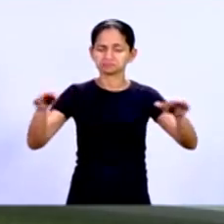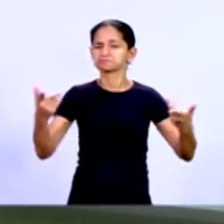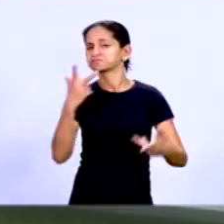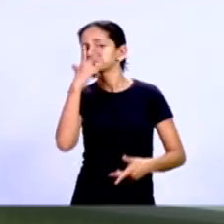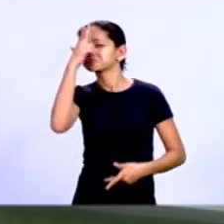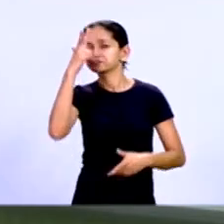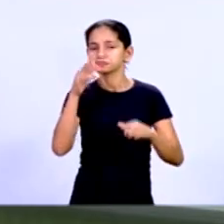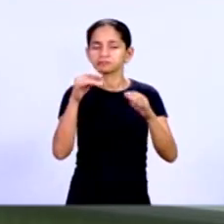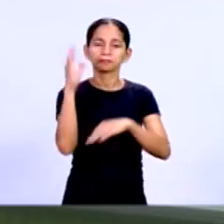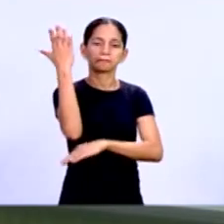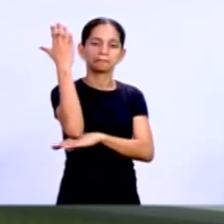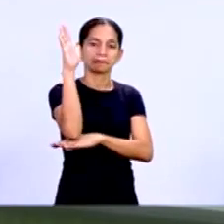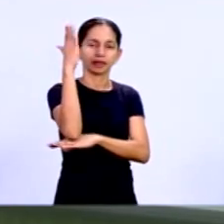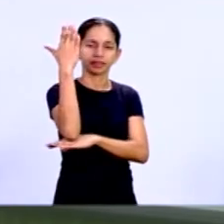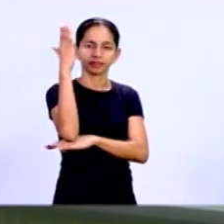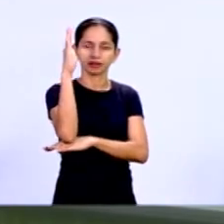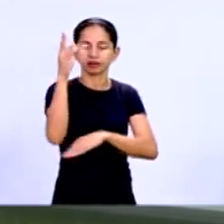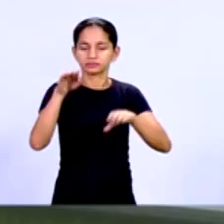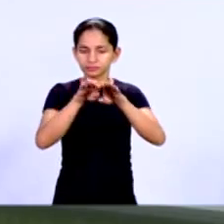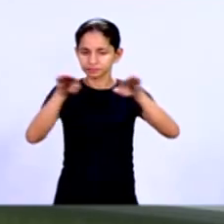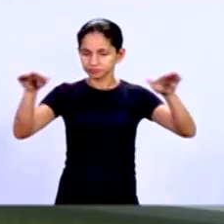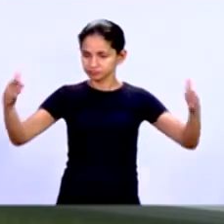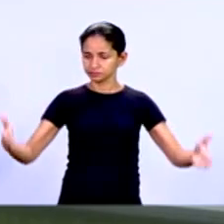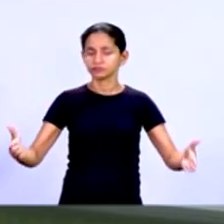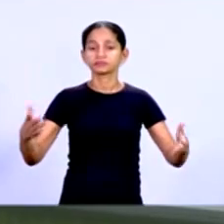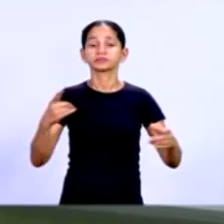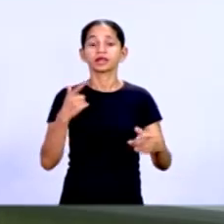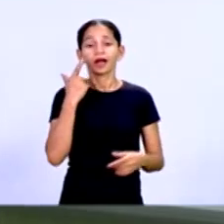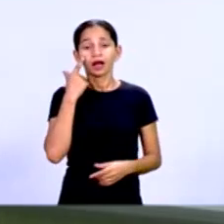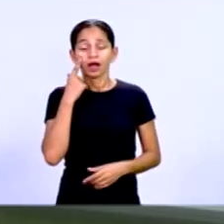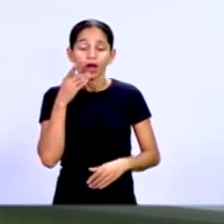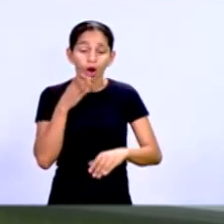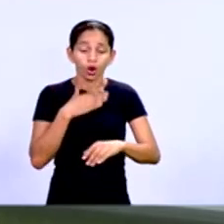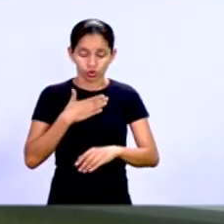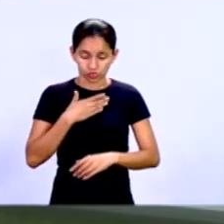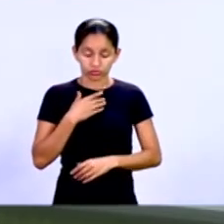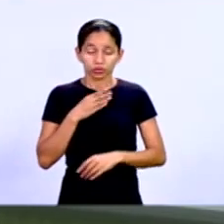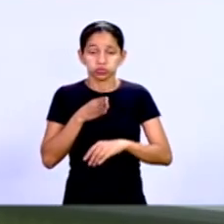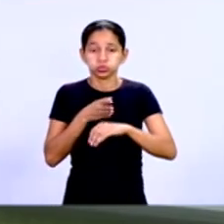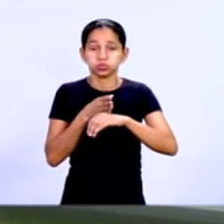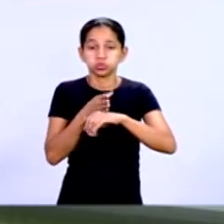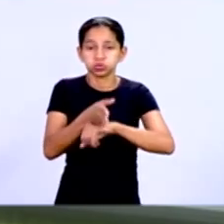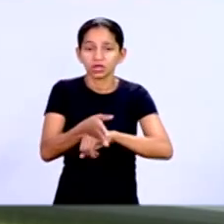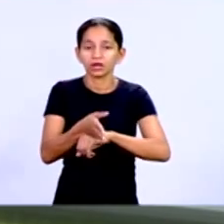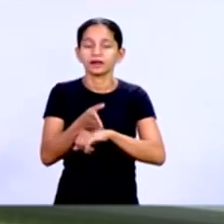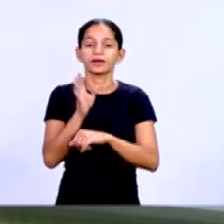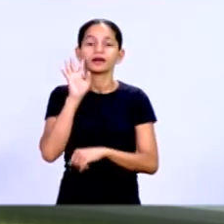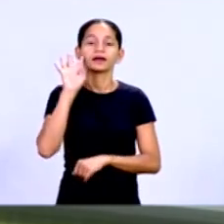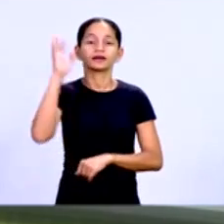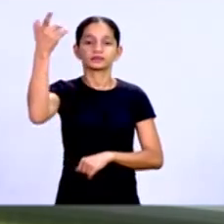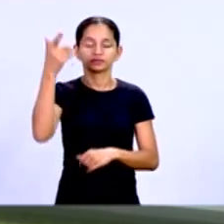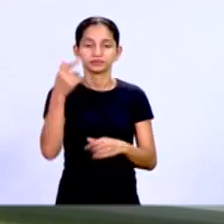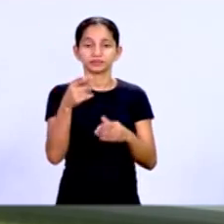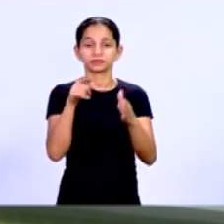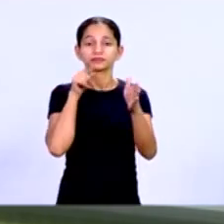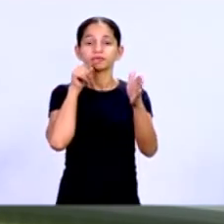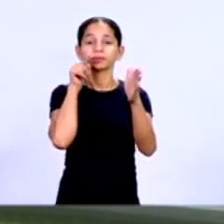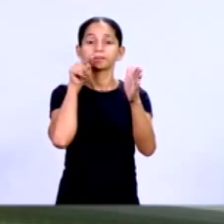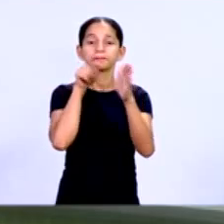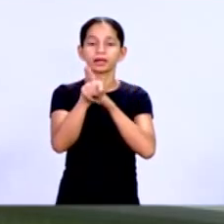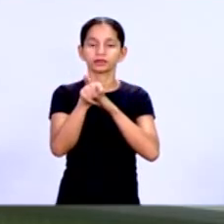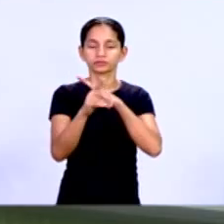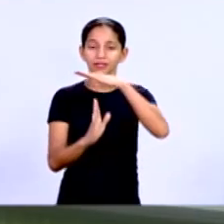ou seja de produto ou de serviço, e você vai resolver algo, você vai transacionar. Então, o balcão é o